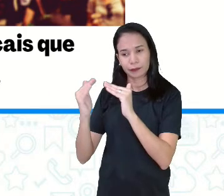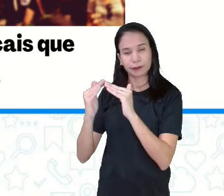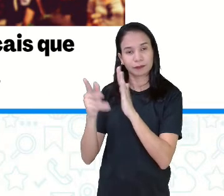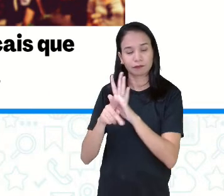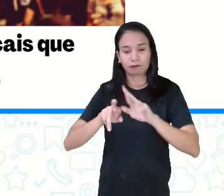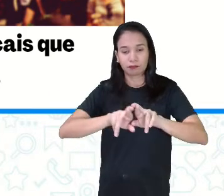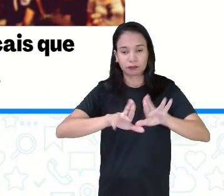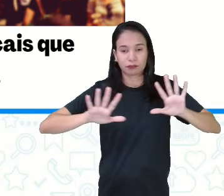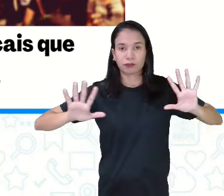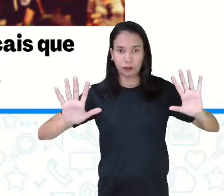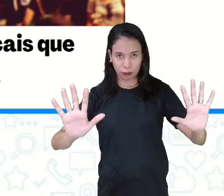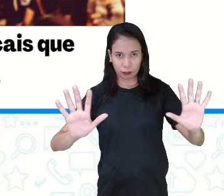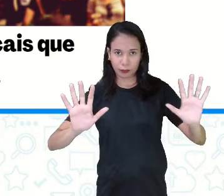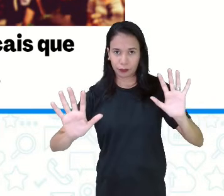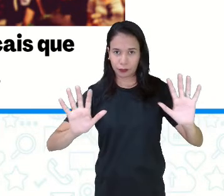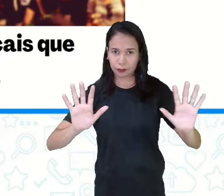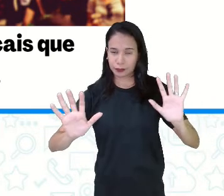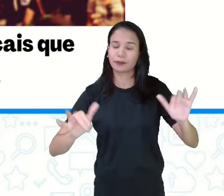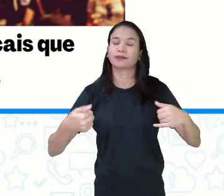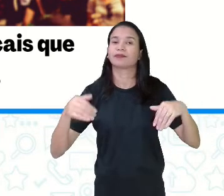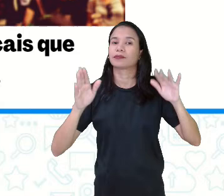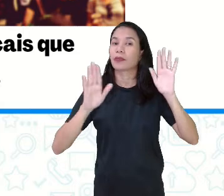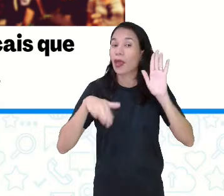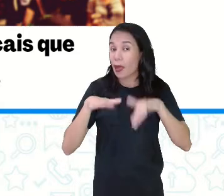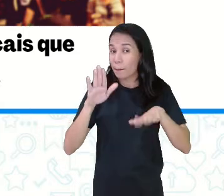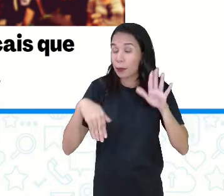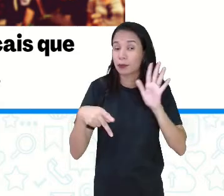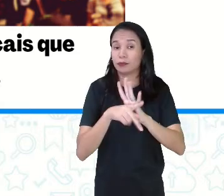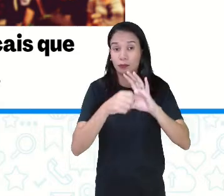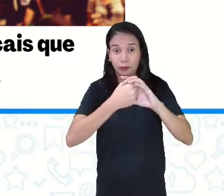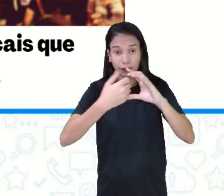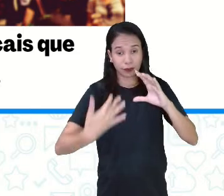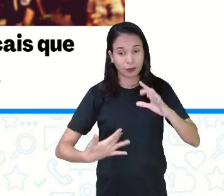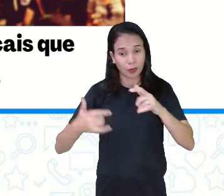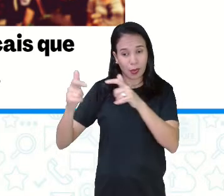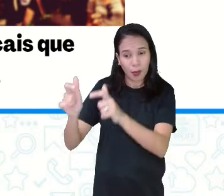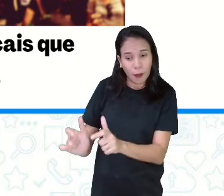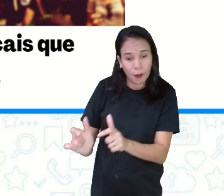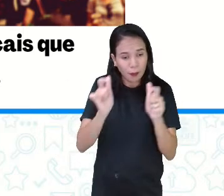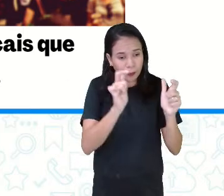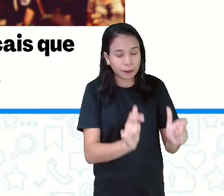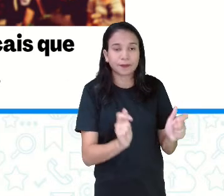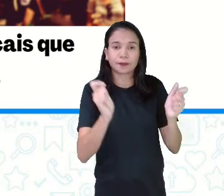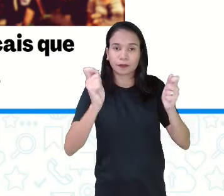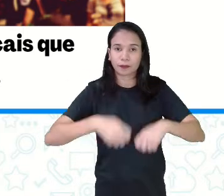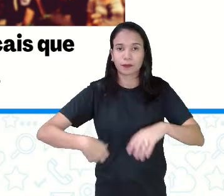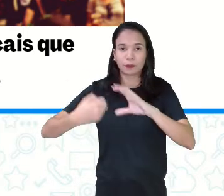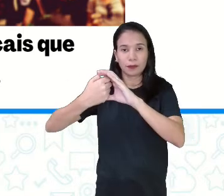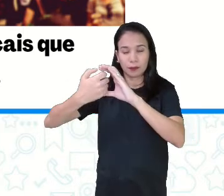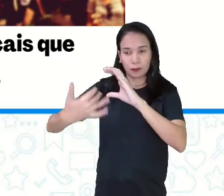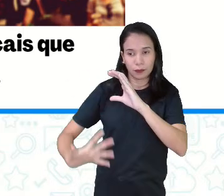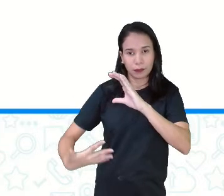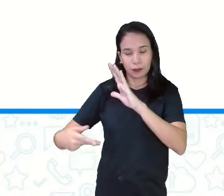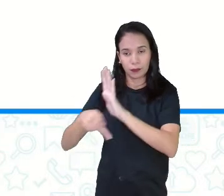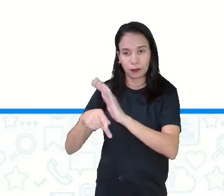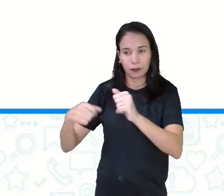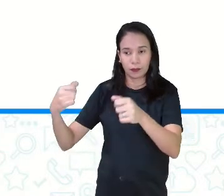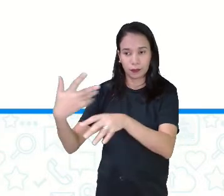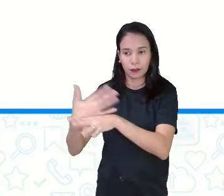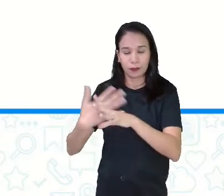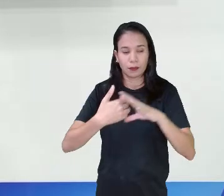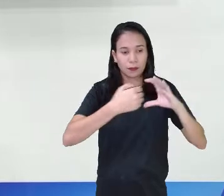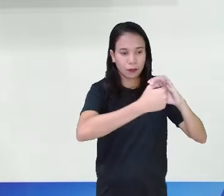espaços diferenciados. E dependendo das características destes locais, pode ser classificado como campo ou